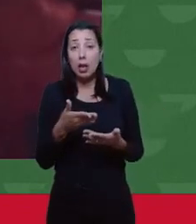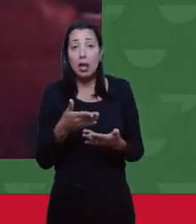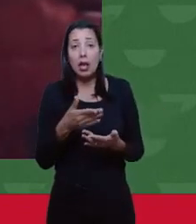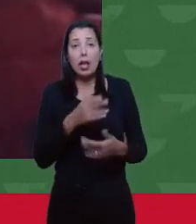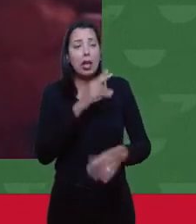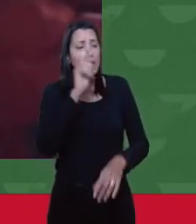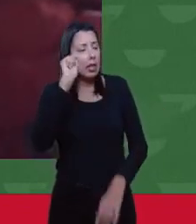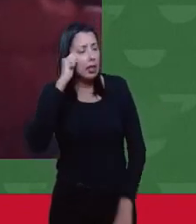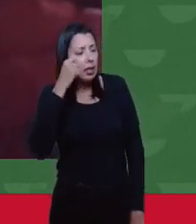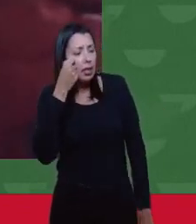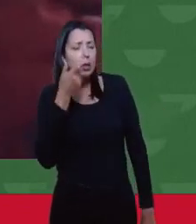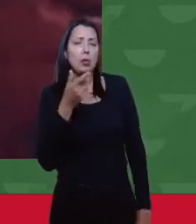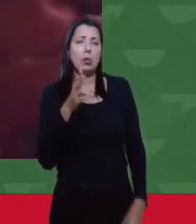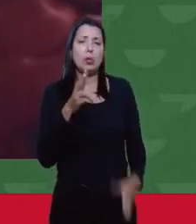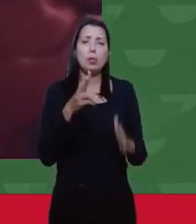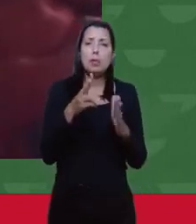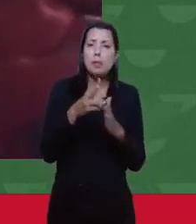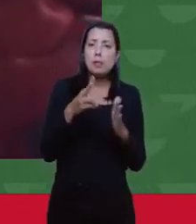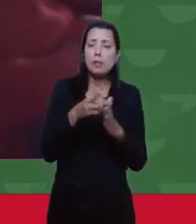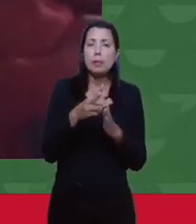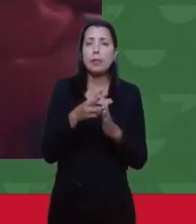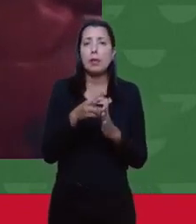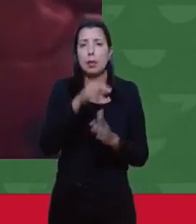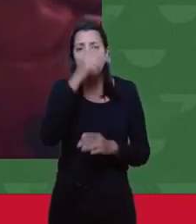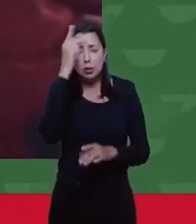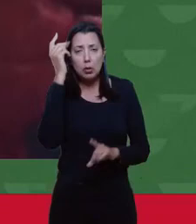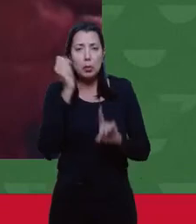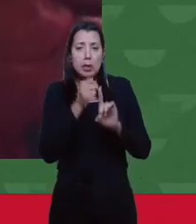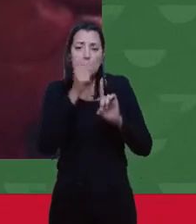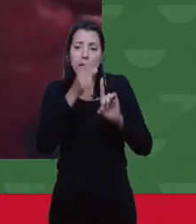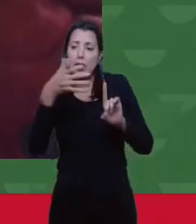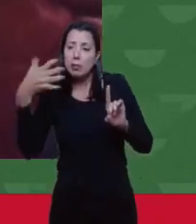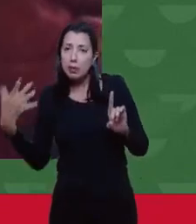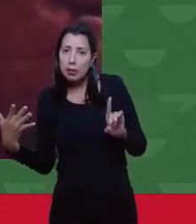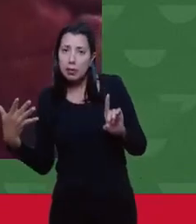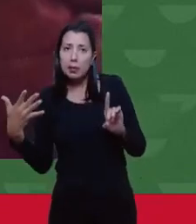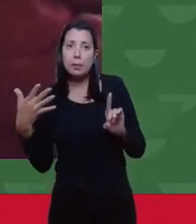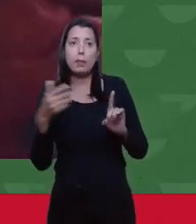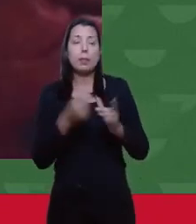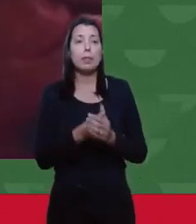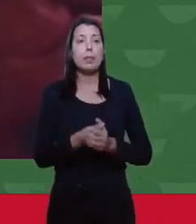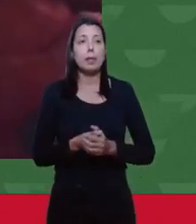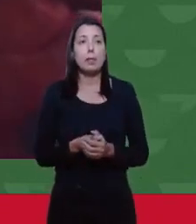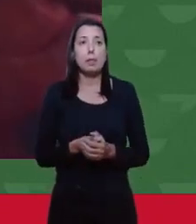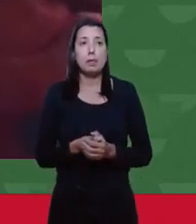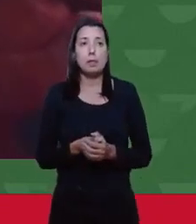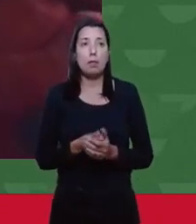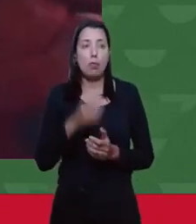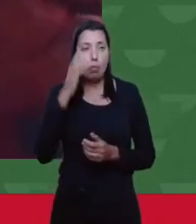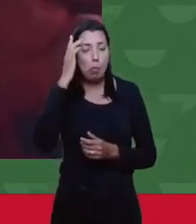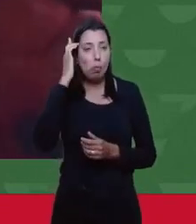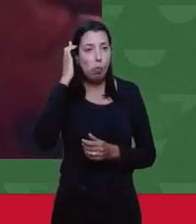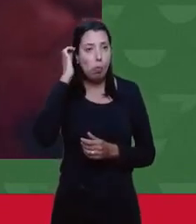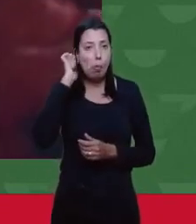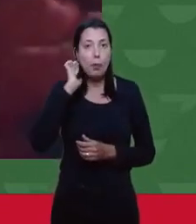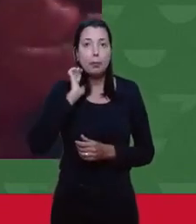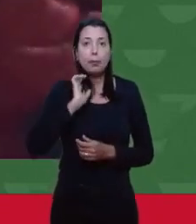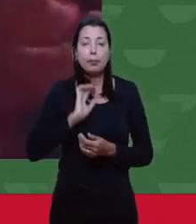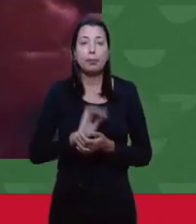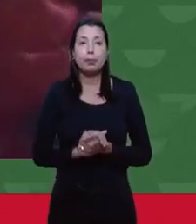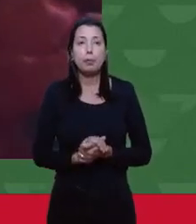negros e negras, elas são indígenas, elas são pessoas LGBTI que a